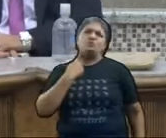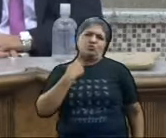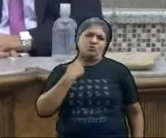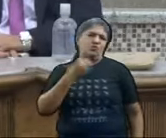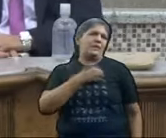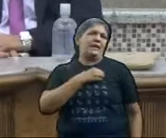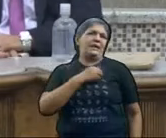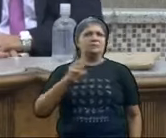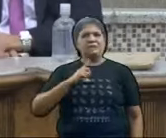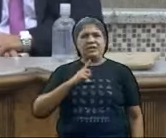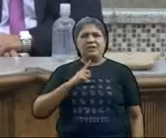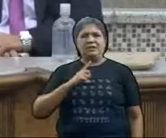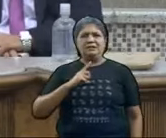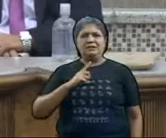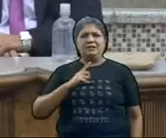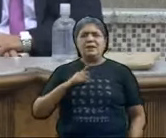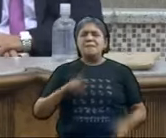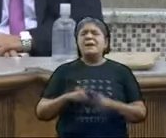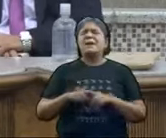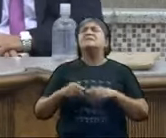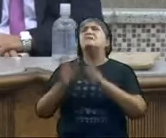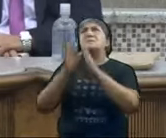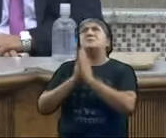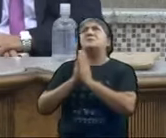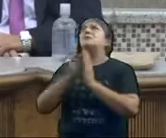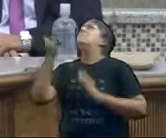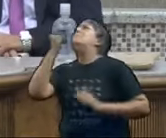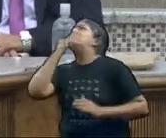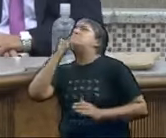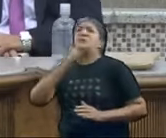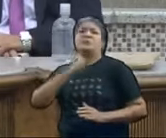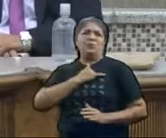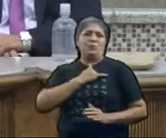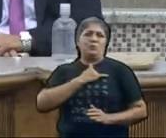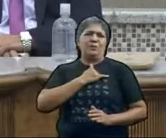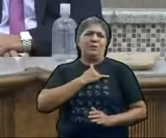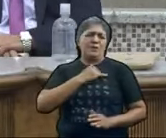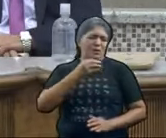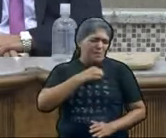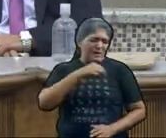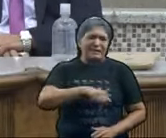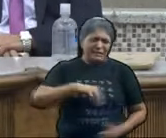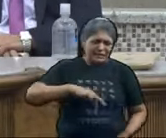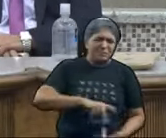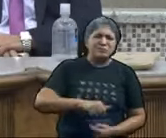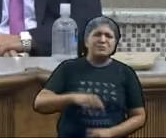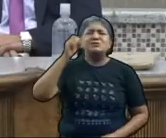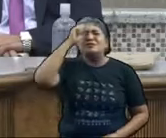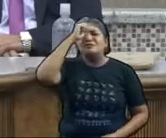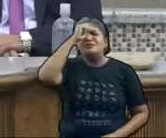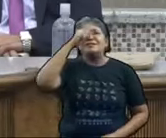dia. Como ao longo dos anos esse pecado tem maltratado o ser humano.